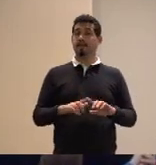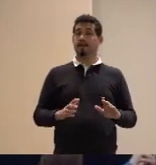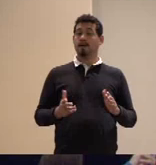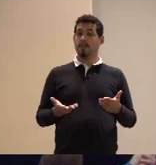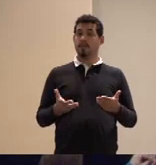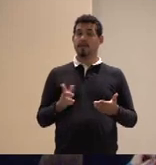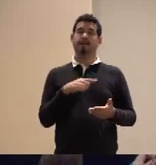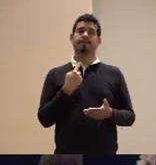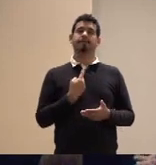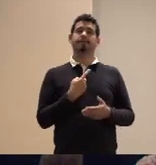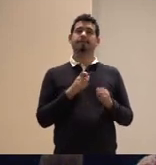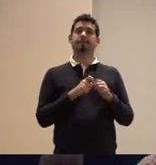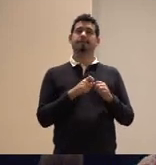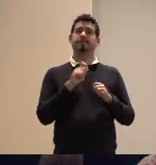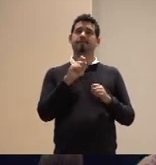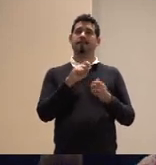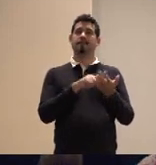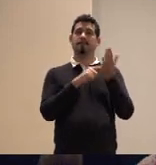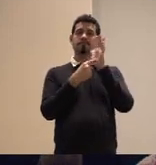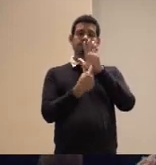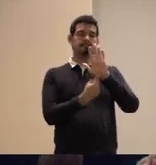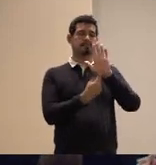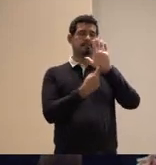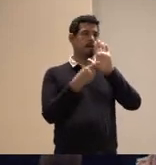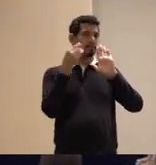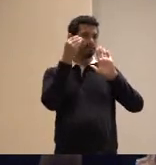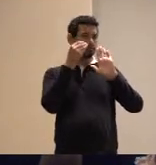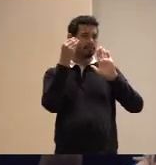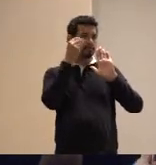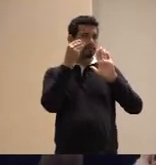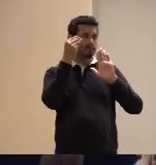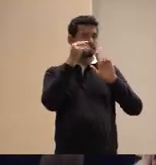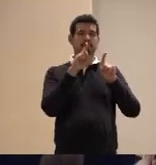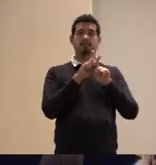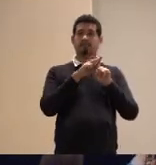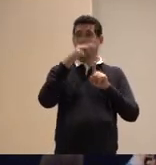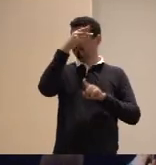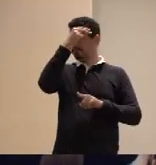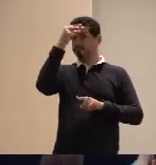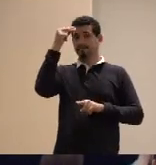nós passamos, então, à apresentação das experiências municipais